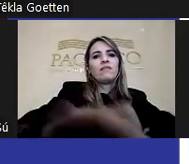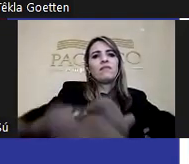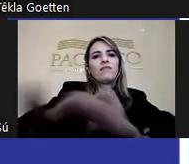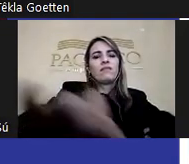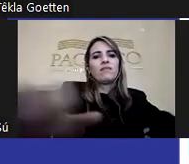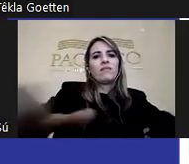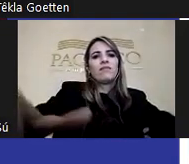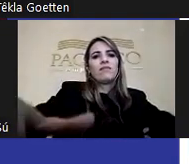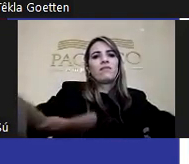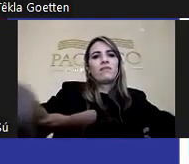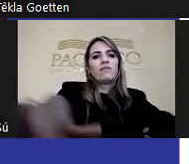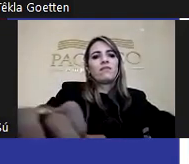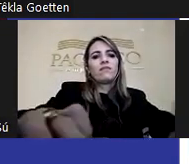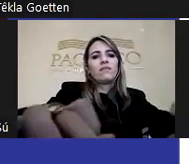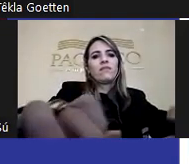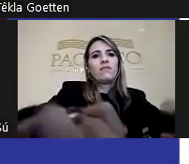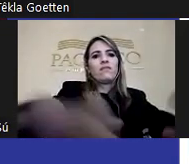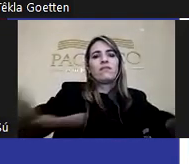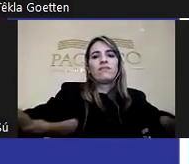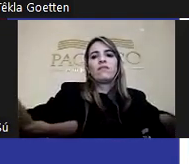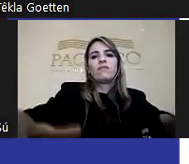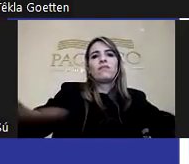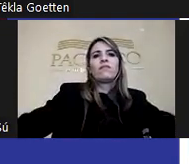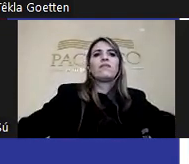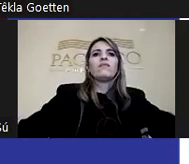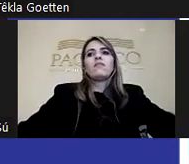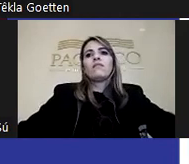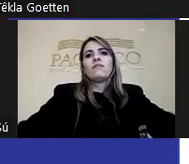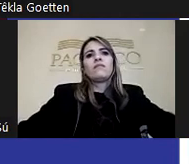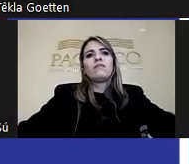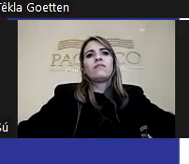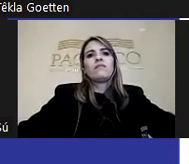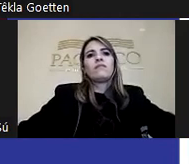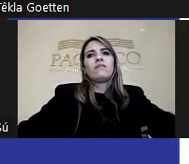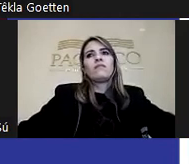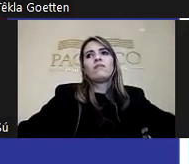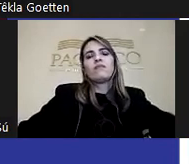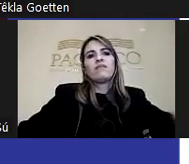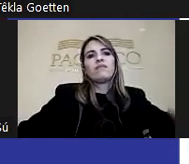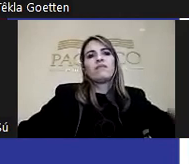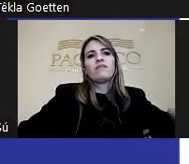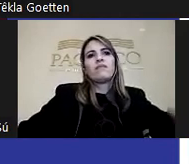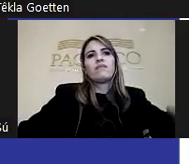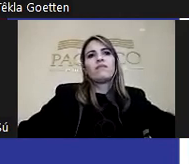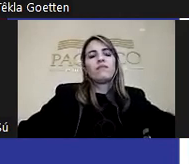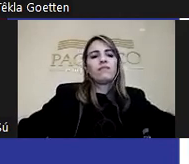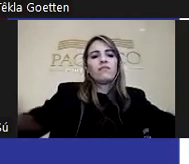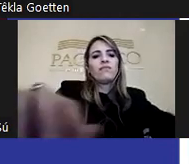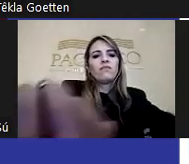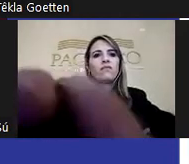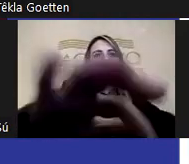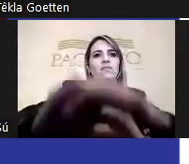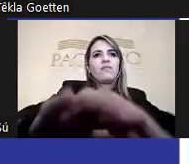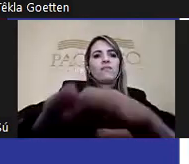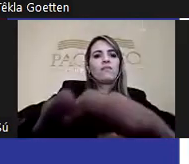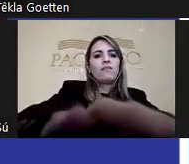Uhum. Aí a análise foi desenrolando a partir disso, onde ele começou a sentir mais a vontade para falar,